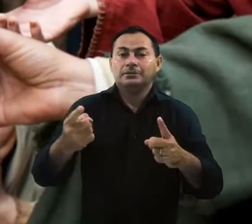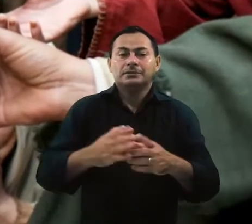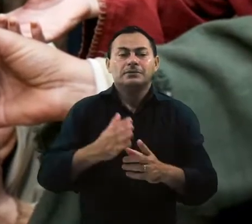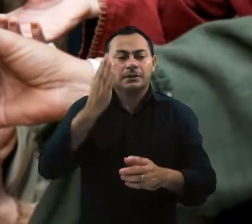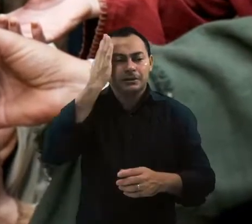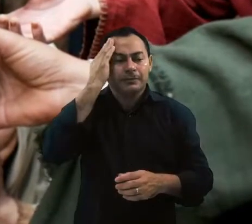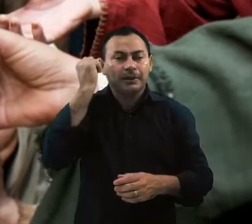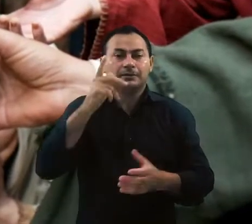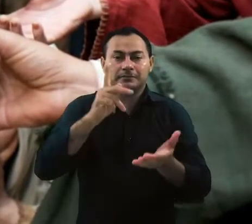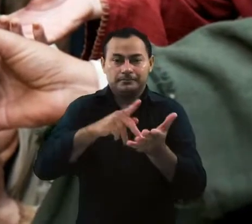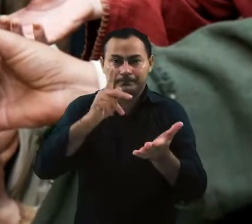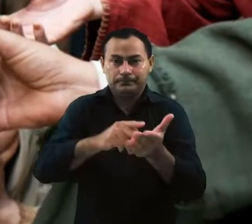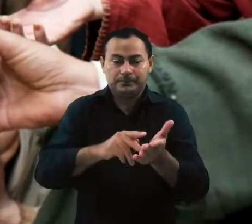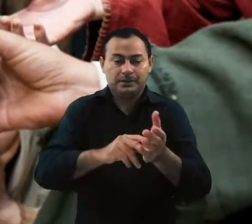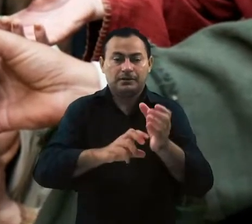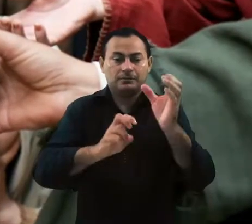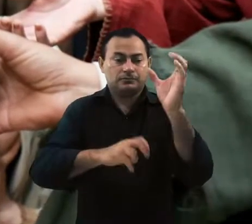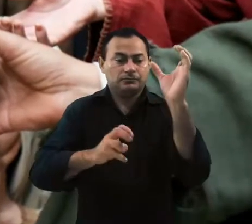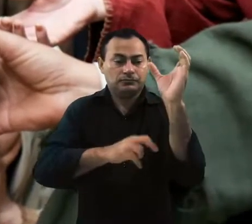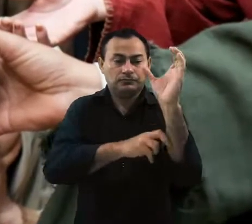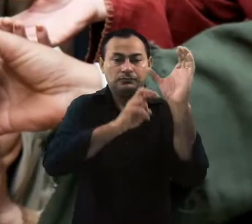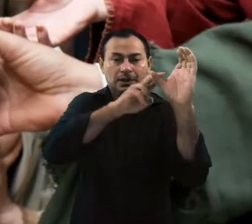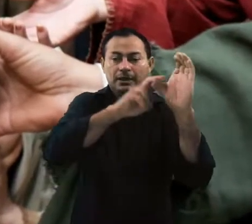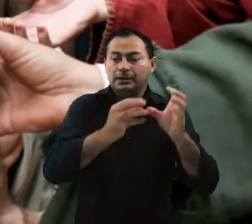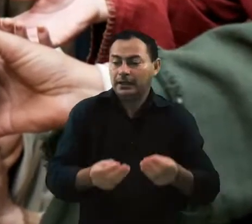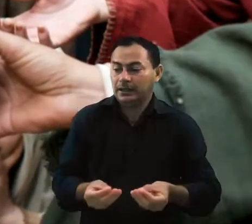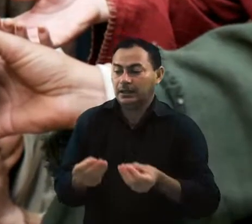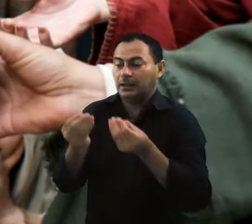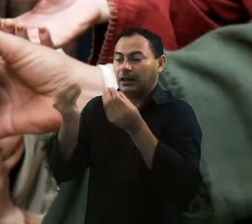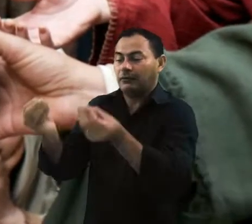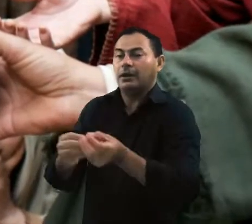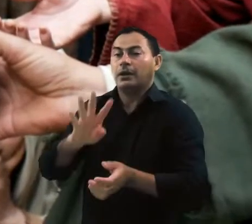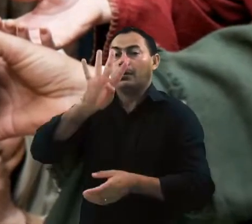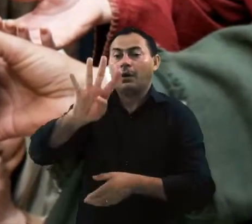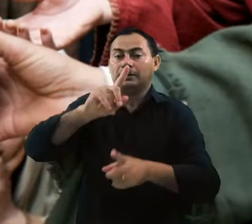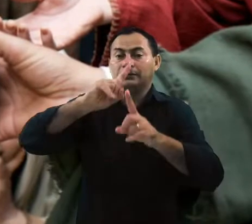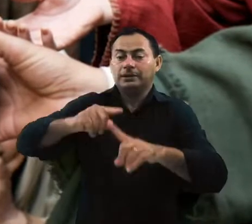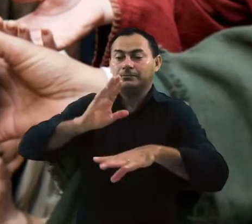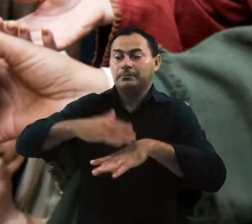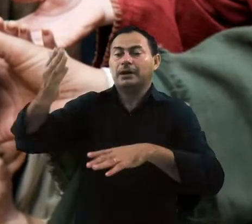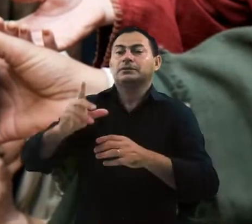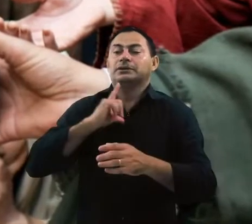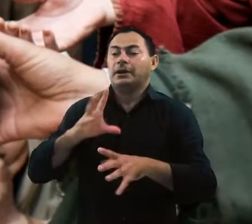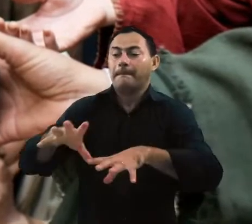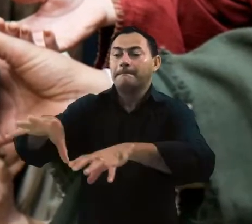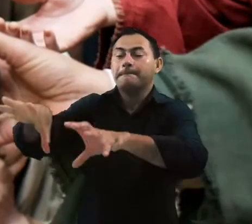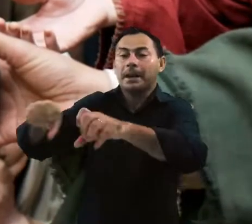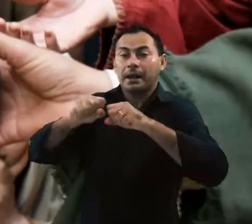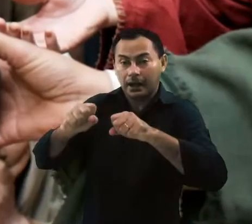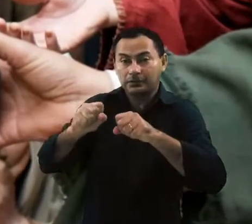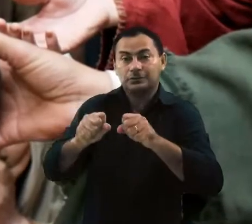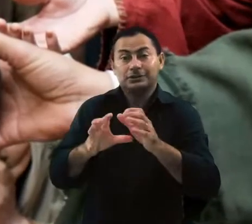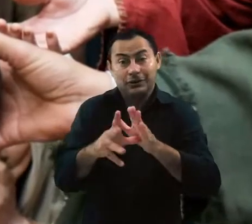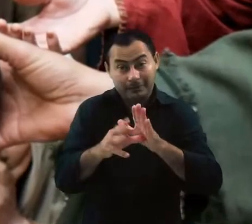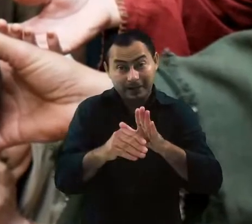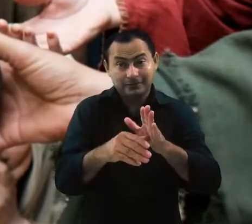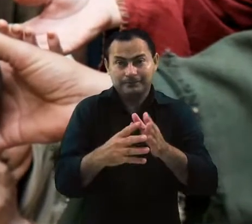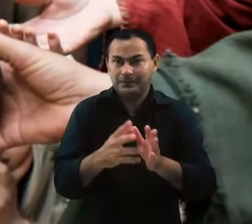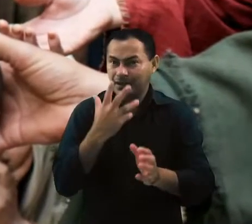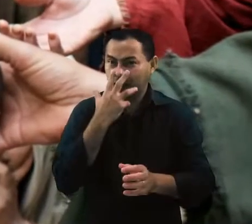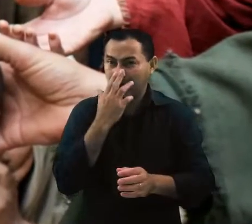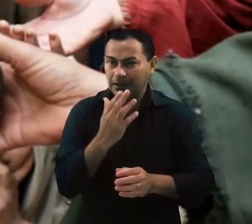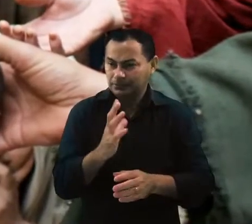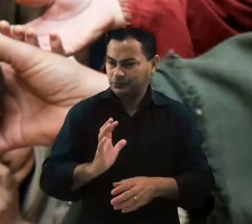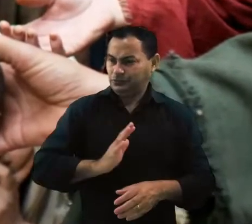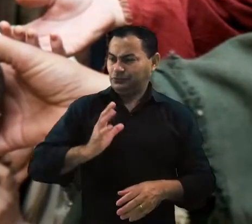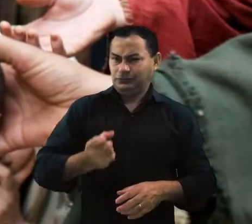mais mas acabamos descobrindo que na verdade ele estava indo devolver quatro vezes mais do que tinha pegado